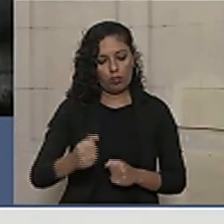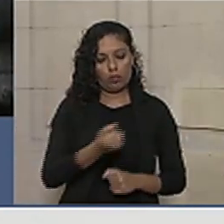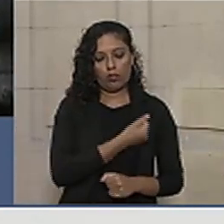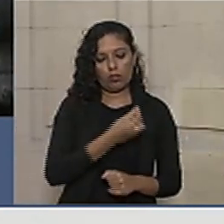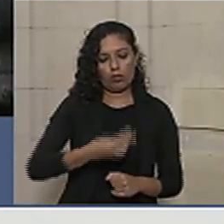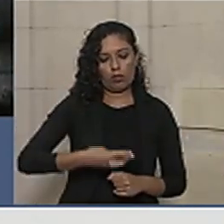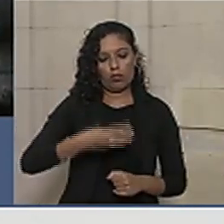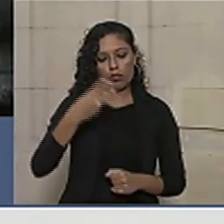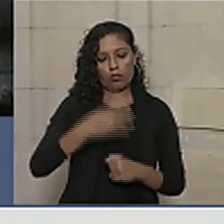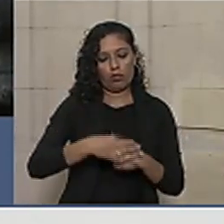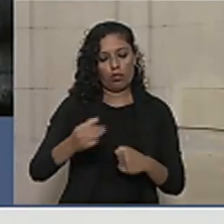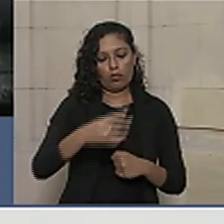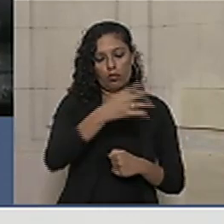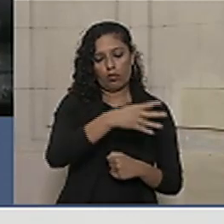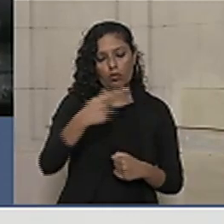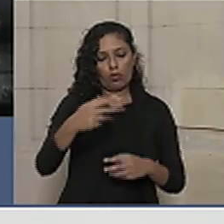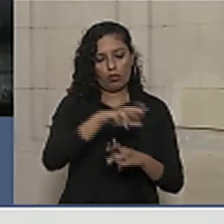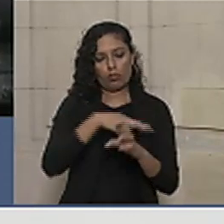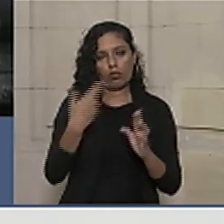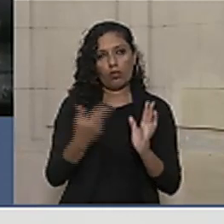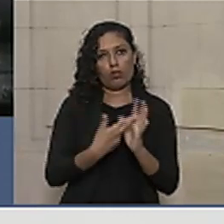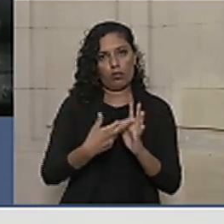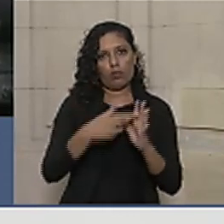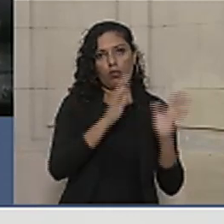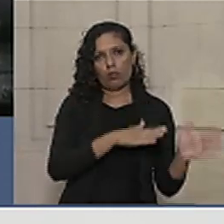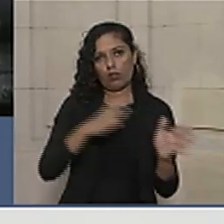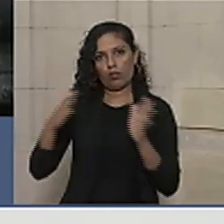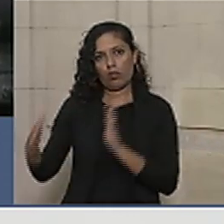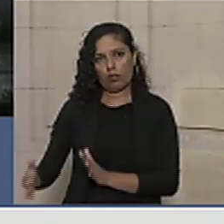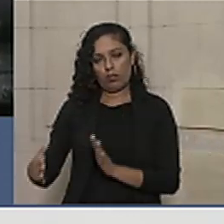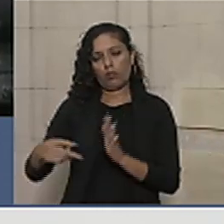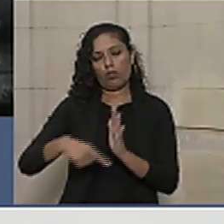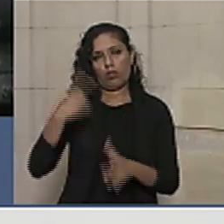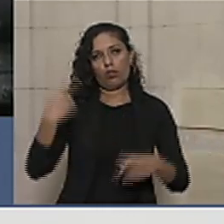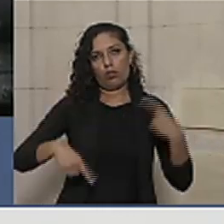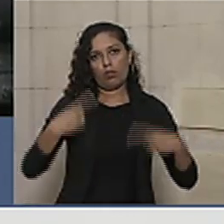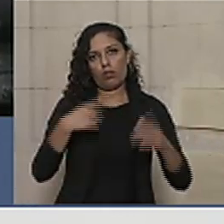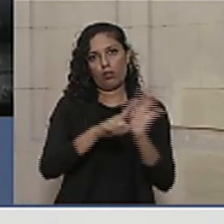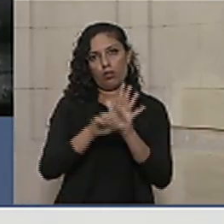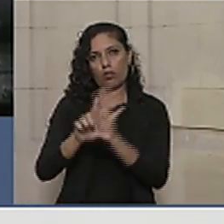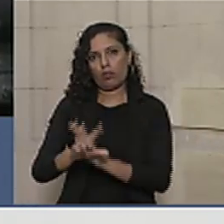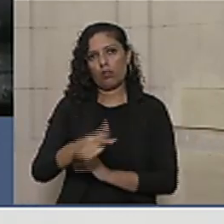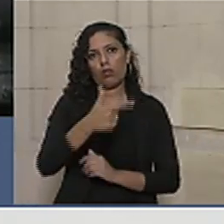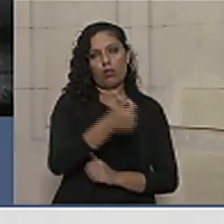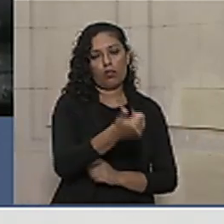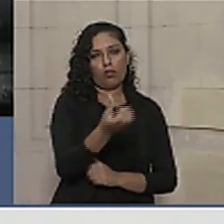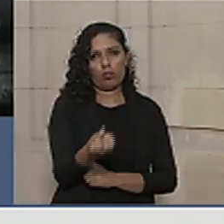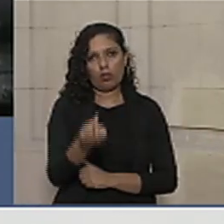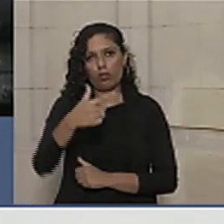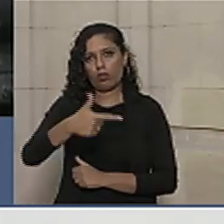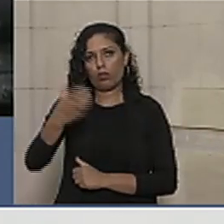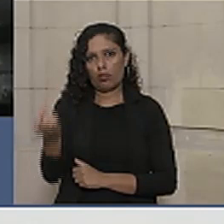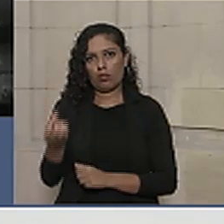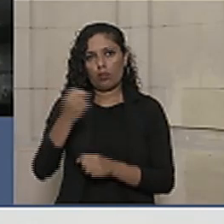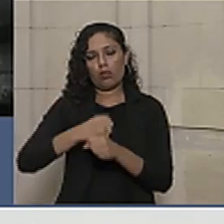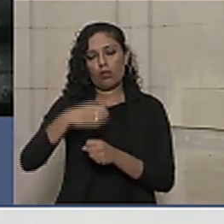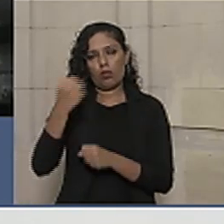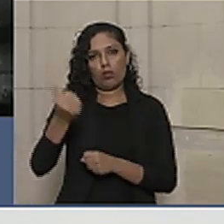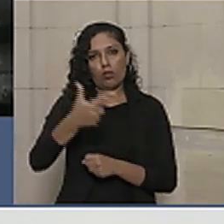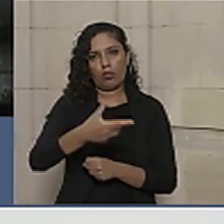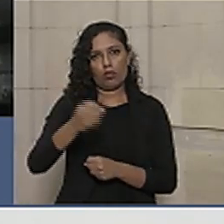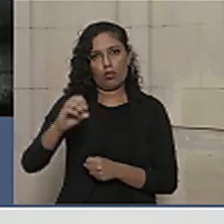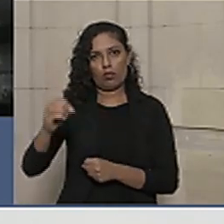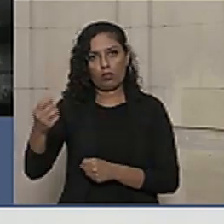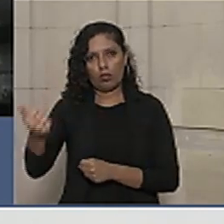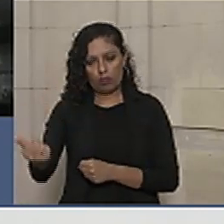1º do artigo 47 do Regimento Interno, em tramitação ordinária em primeira discussão, projeto de lei 1626 de 2016, de